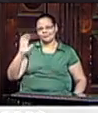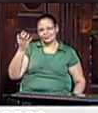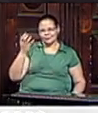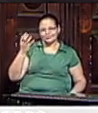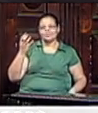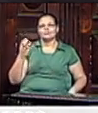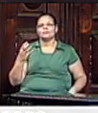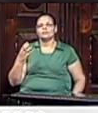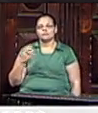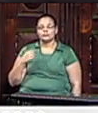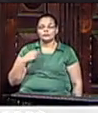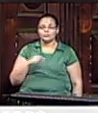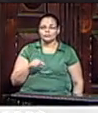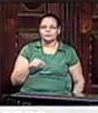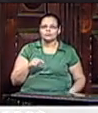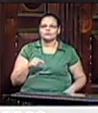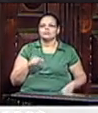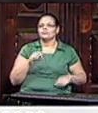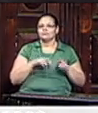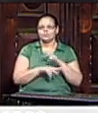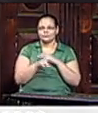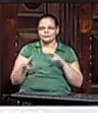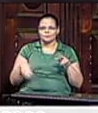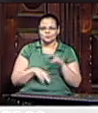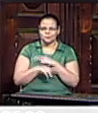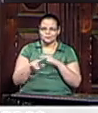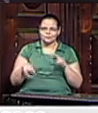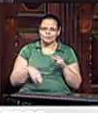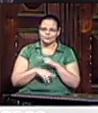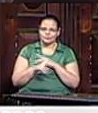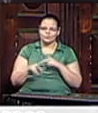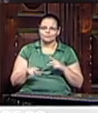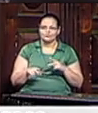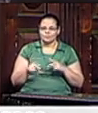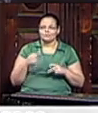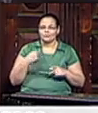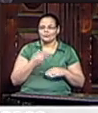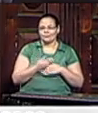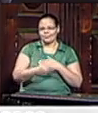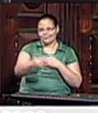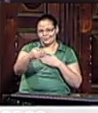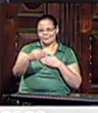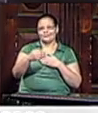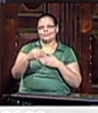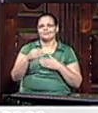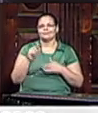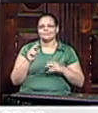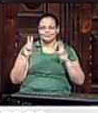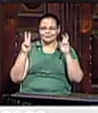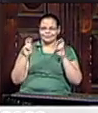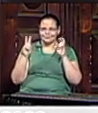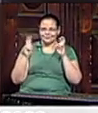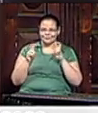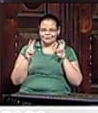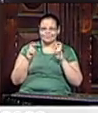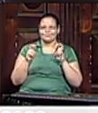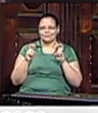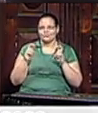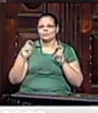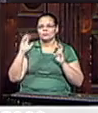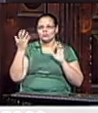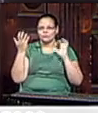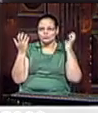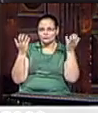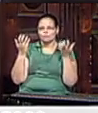de ecoturismo, portanto, é um conjunto de questões que vai muito além da questão florestal. Nós